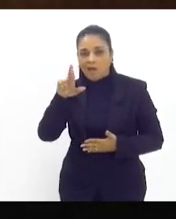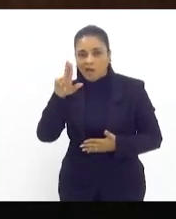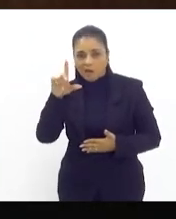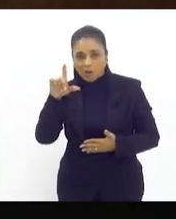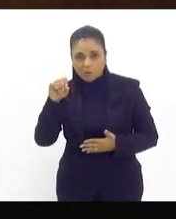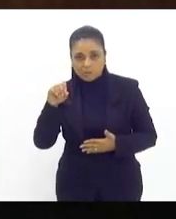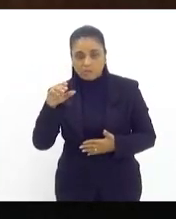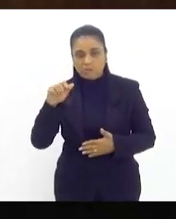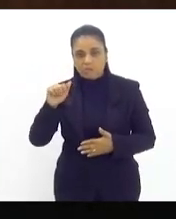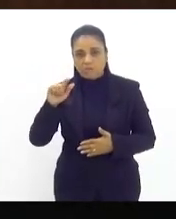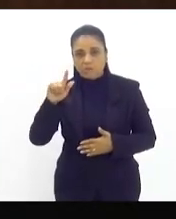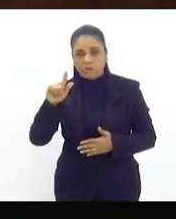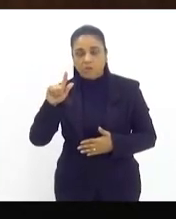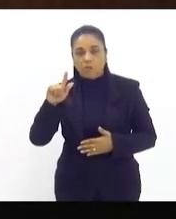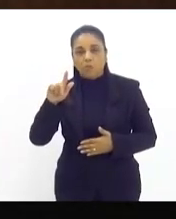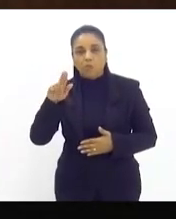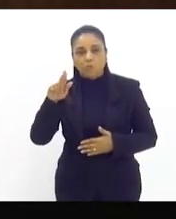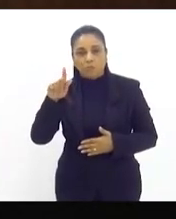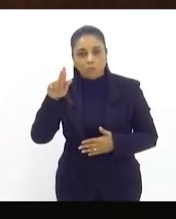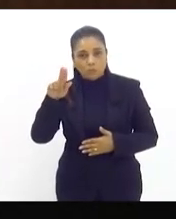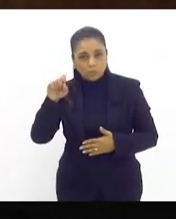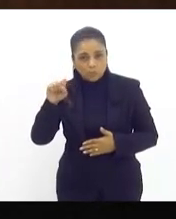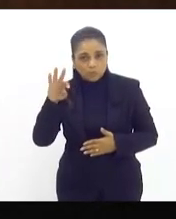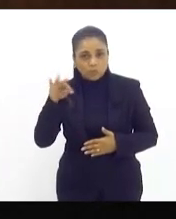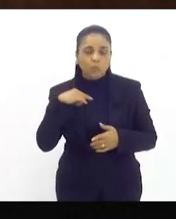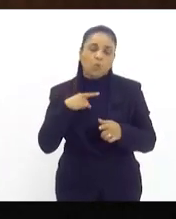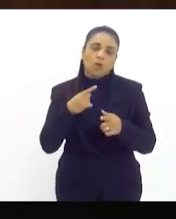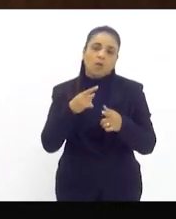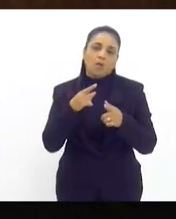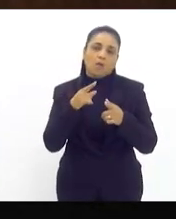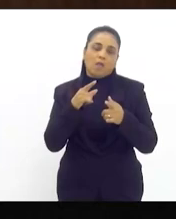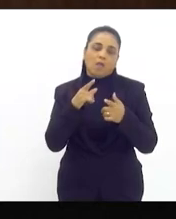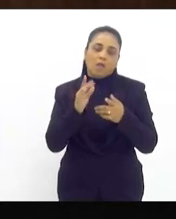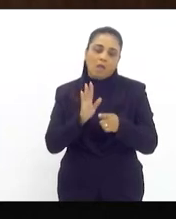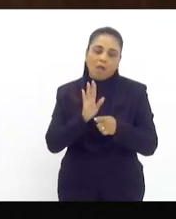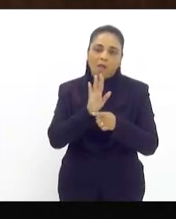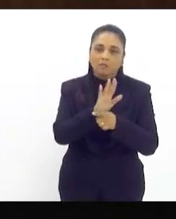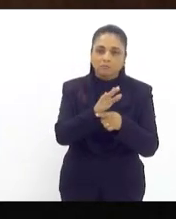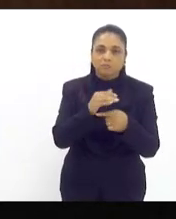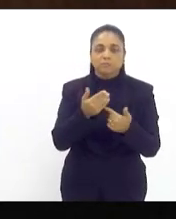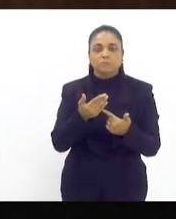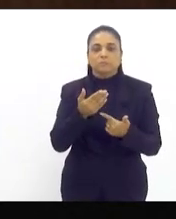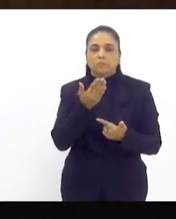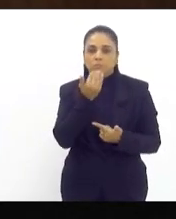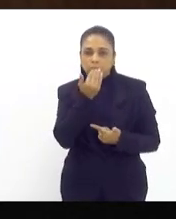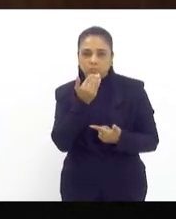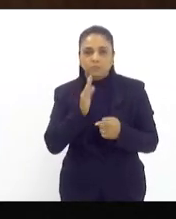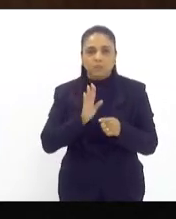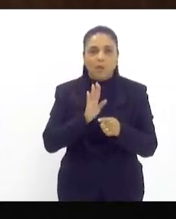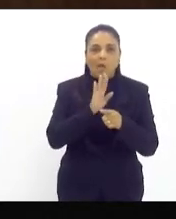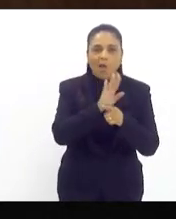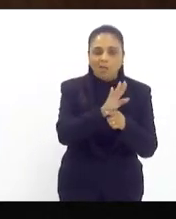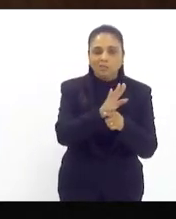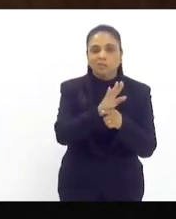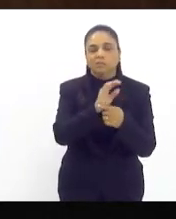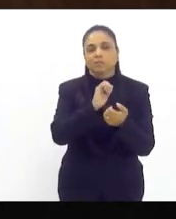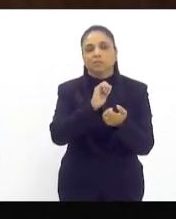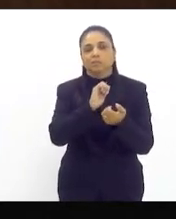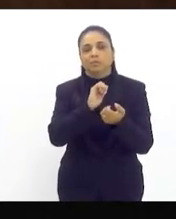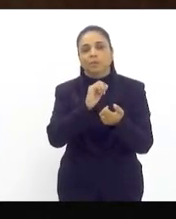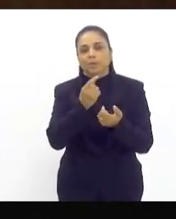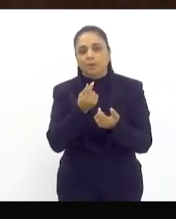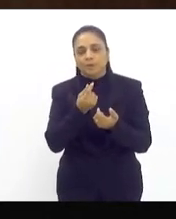do auxílio alimentação e do auxílio transporte aos senhores deputados que nos acompanham aqui no plenário